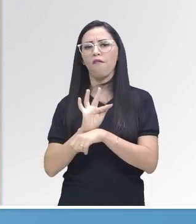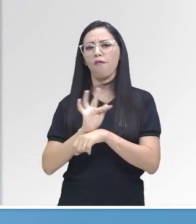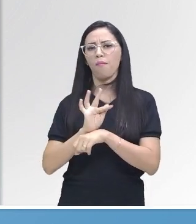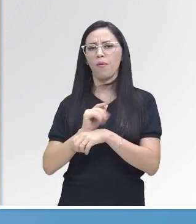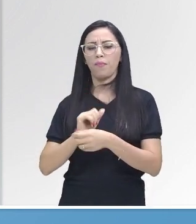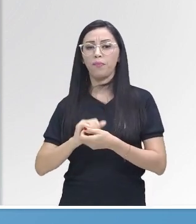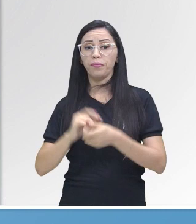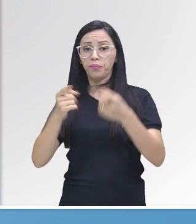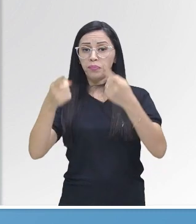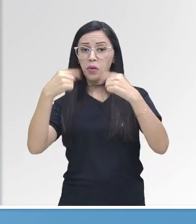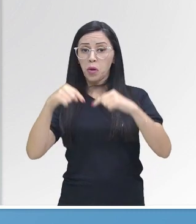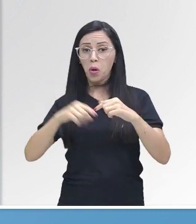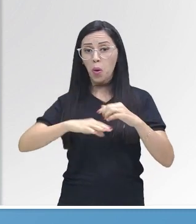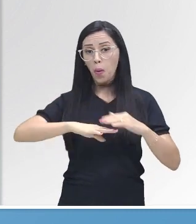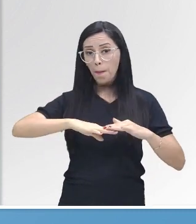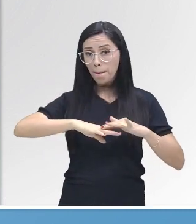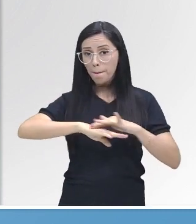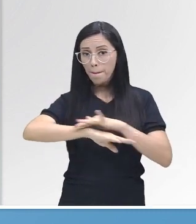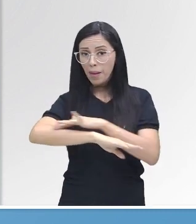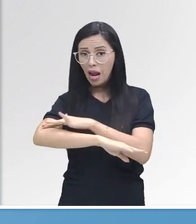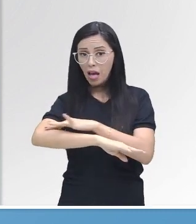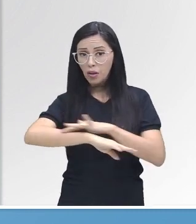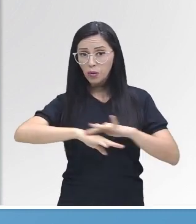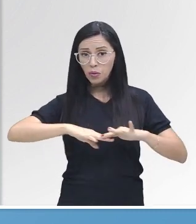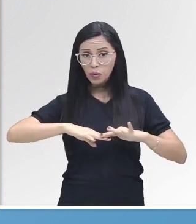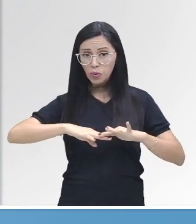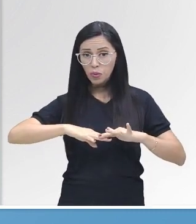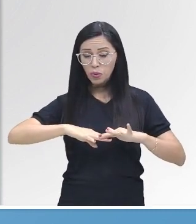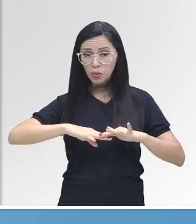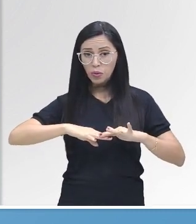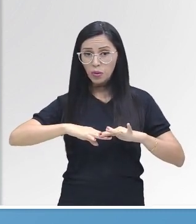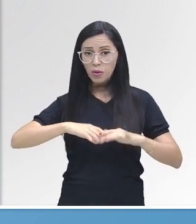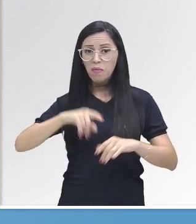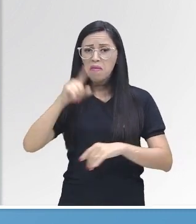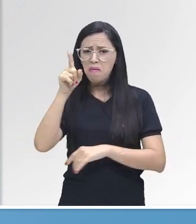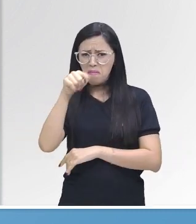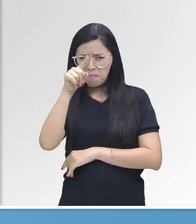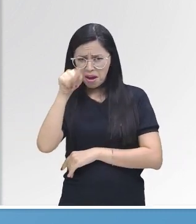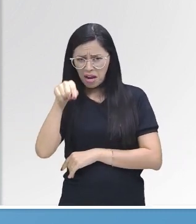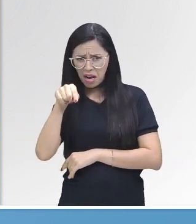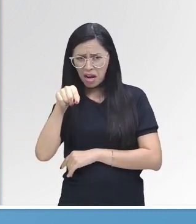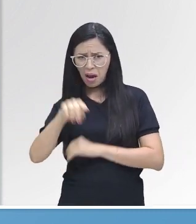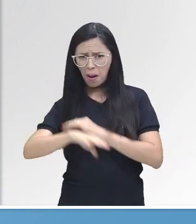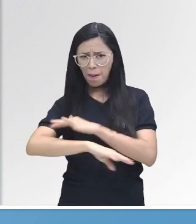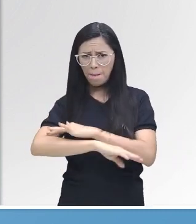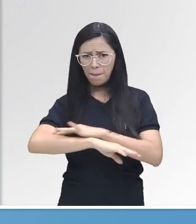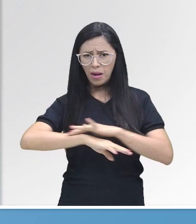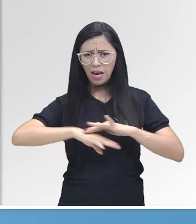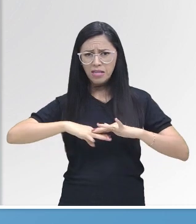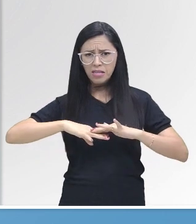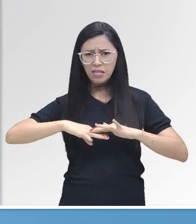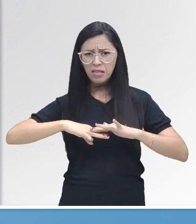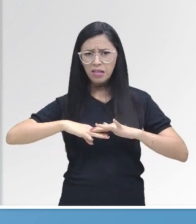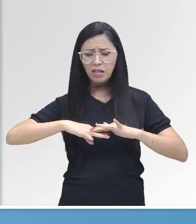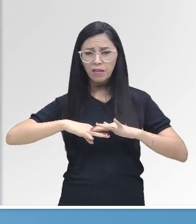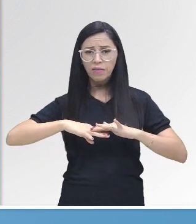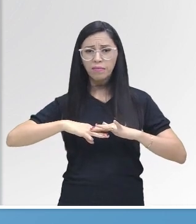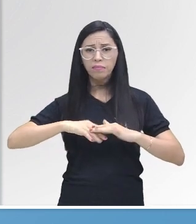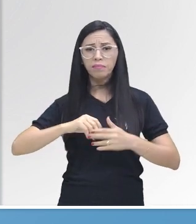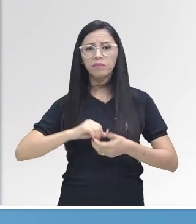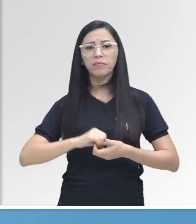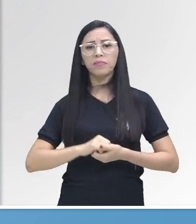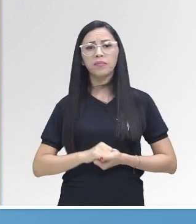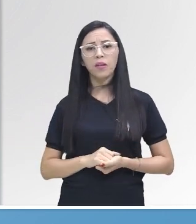E um braço? Vamos marcar um braço até medir a parede da sua sala? Vamos